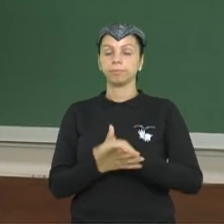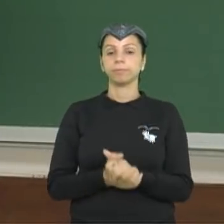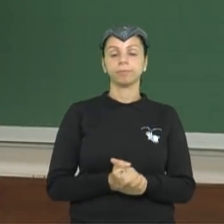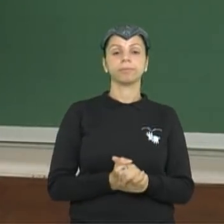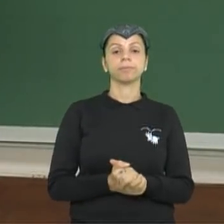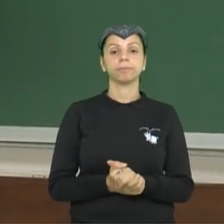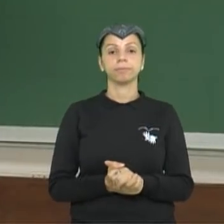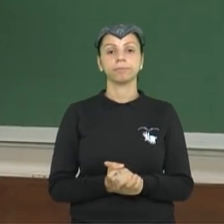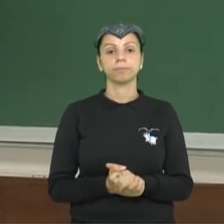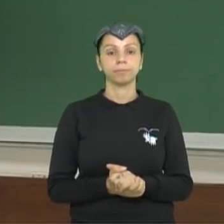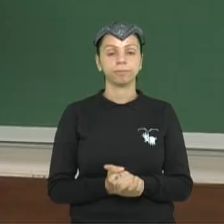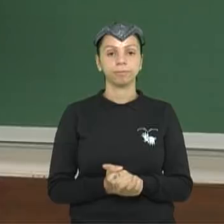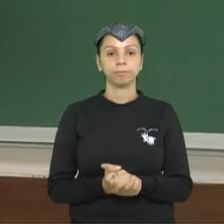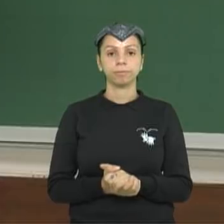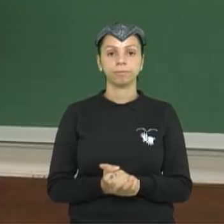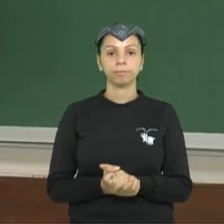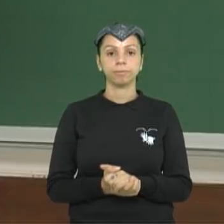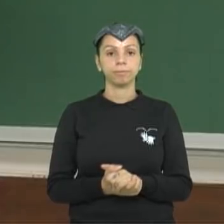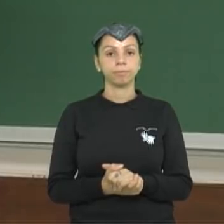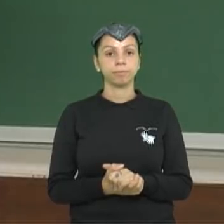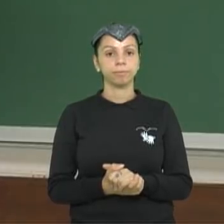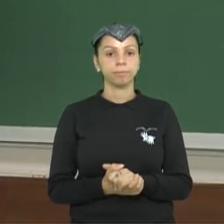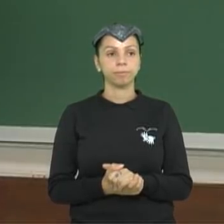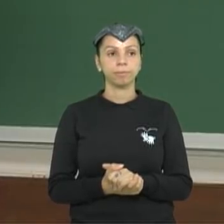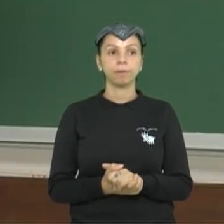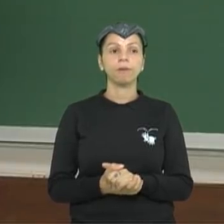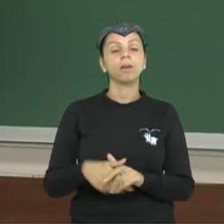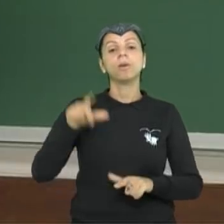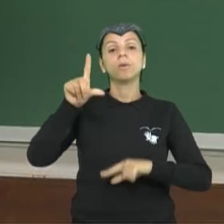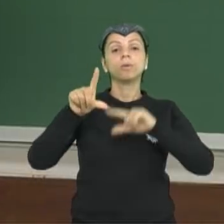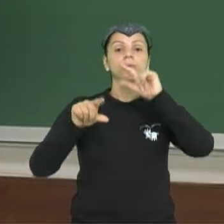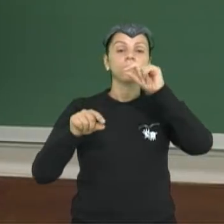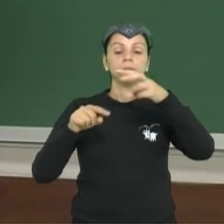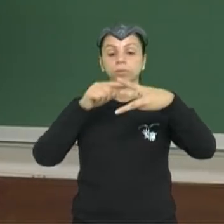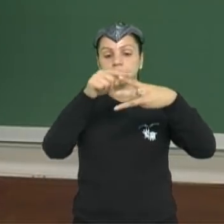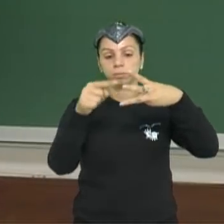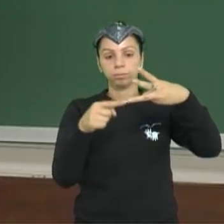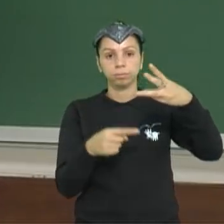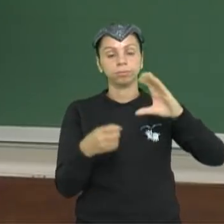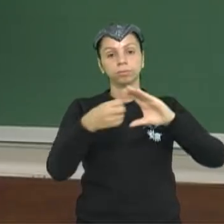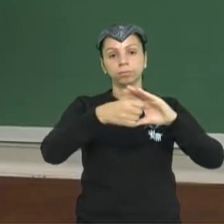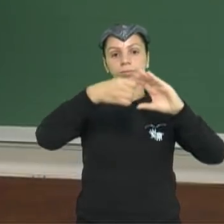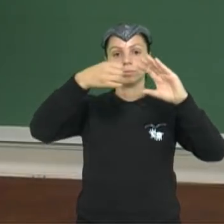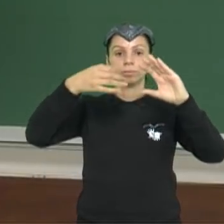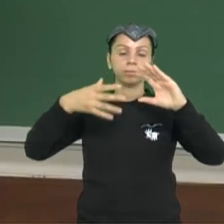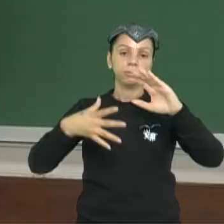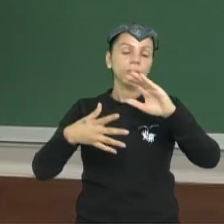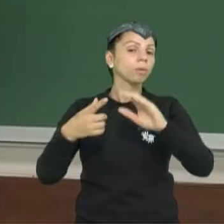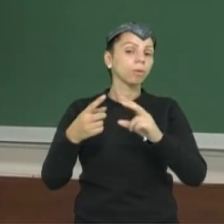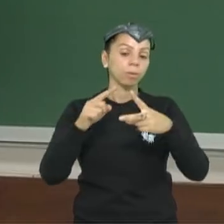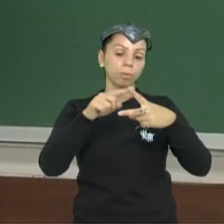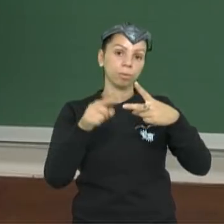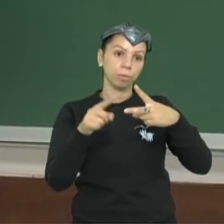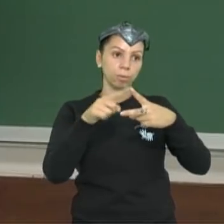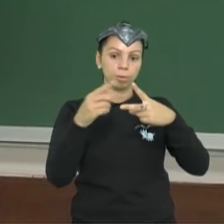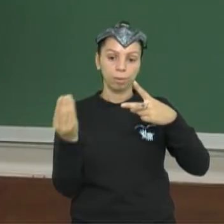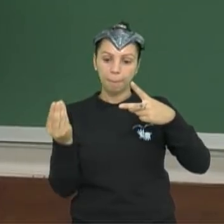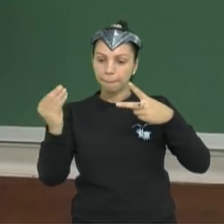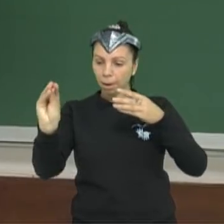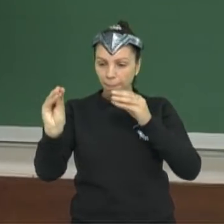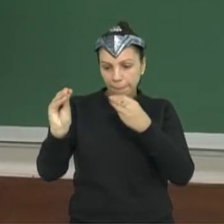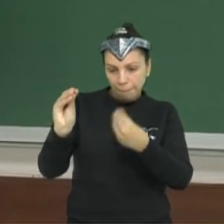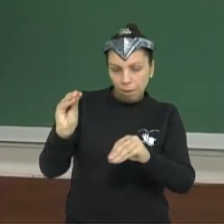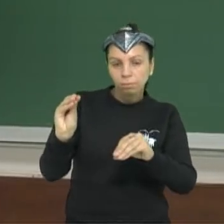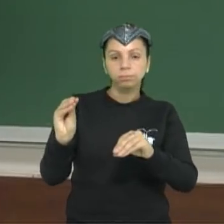The Incredible Hulk is... E você vai escolher dessas três características, apenas duas para